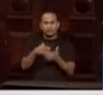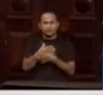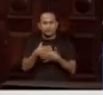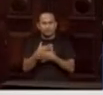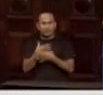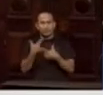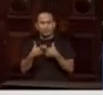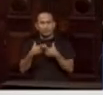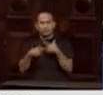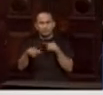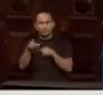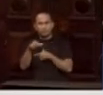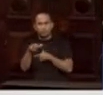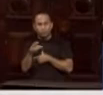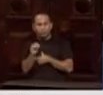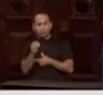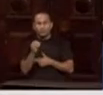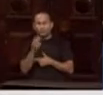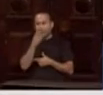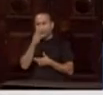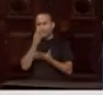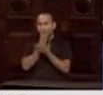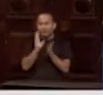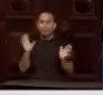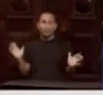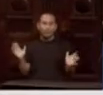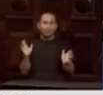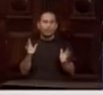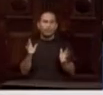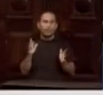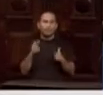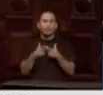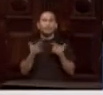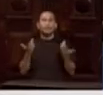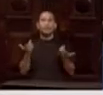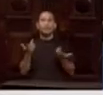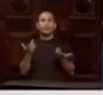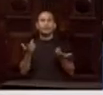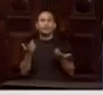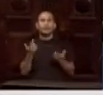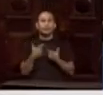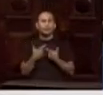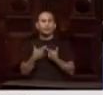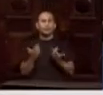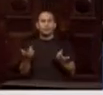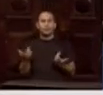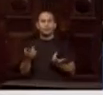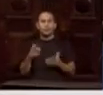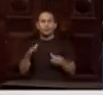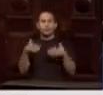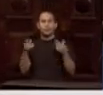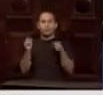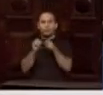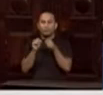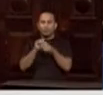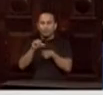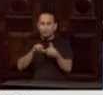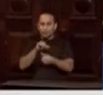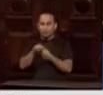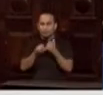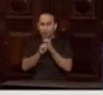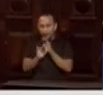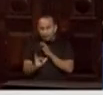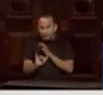único praticamente deixou de existir. E por que eu digo que deixou de existir? Porque quando foi feita a alteração da